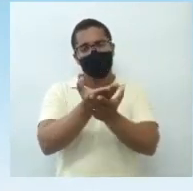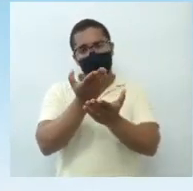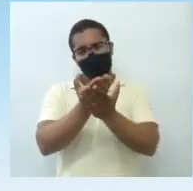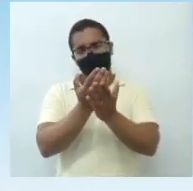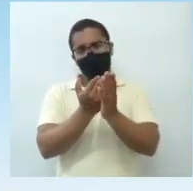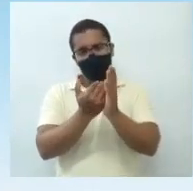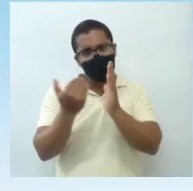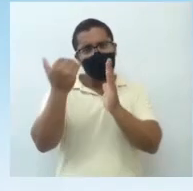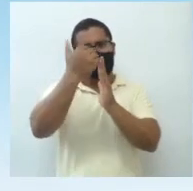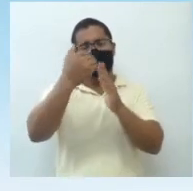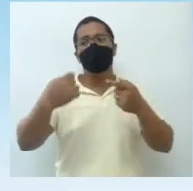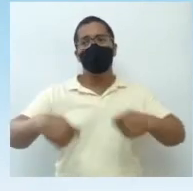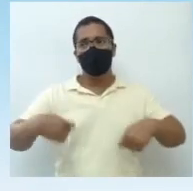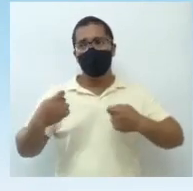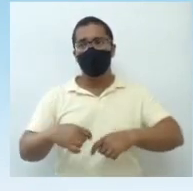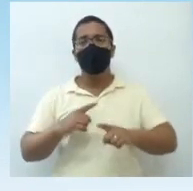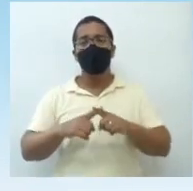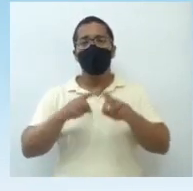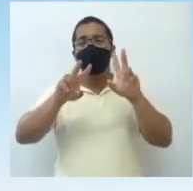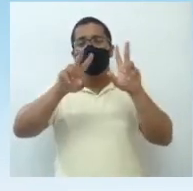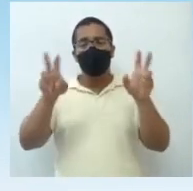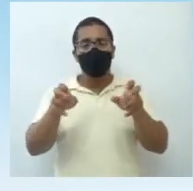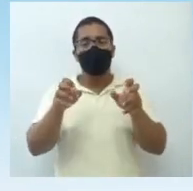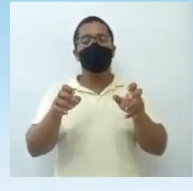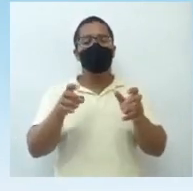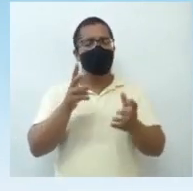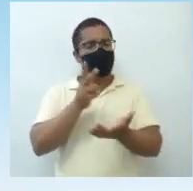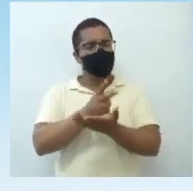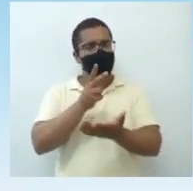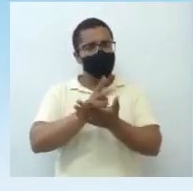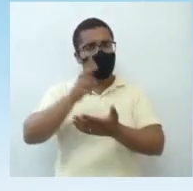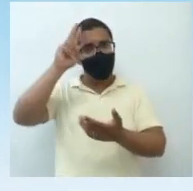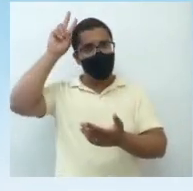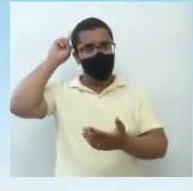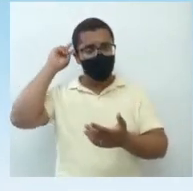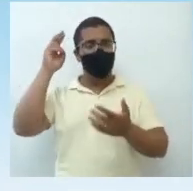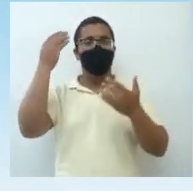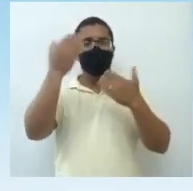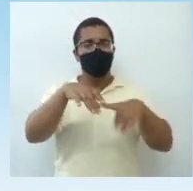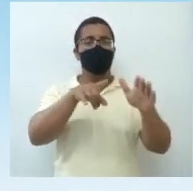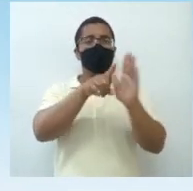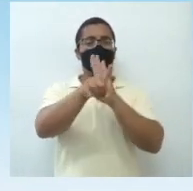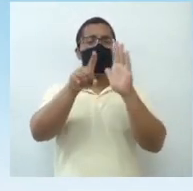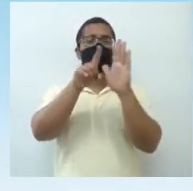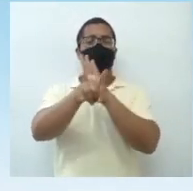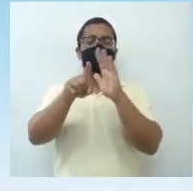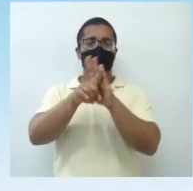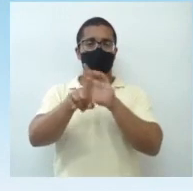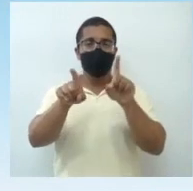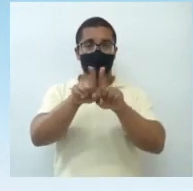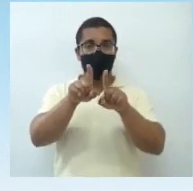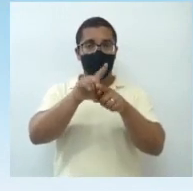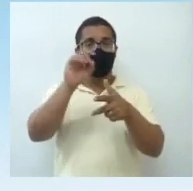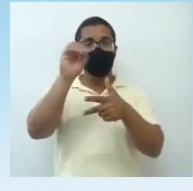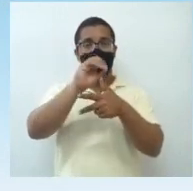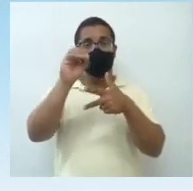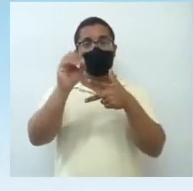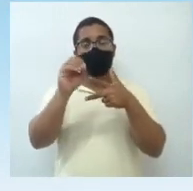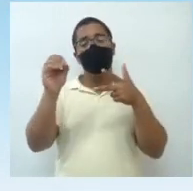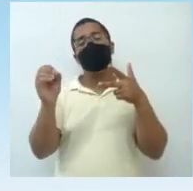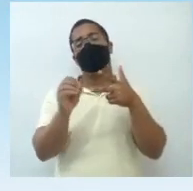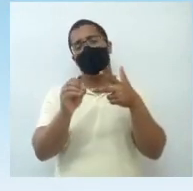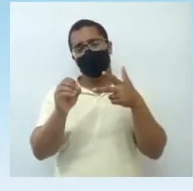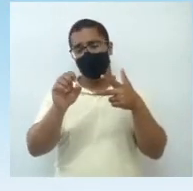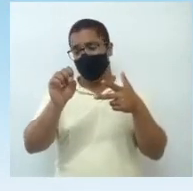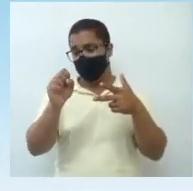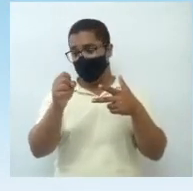pouquinho porque isso é um assunto que é muito e lá ficar muito no ENEM Ok e que é